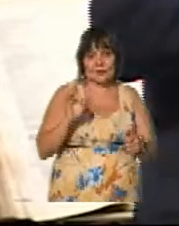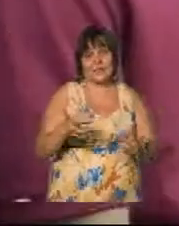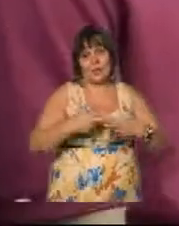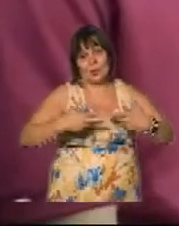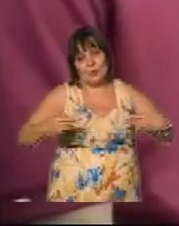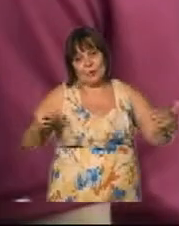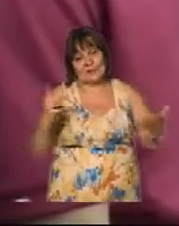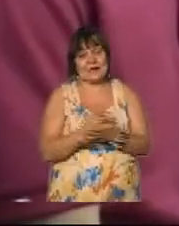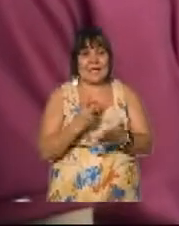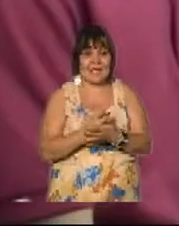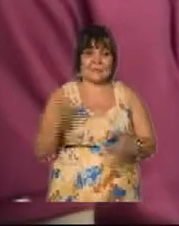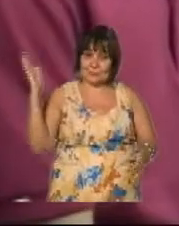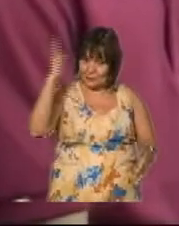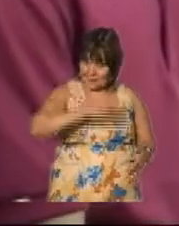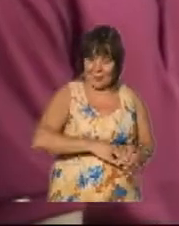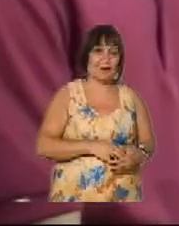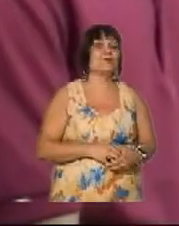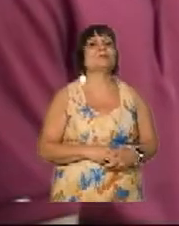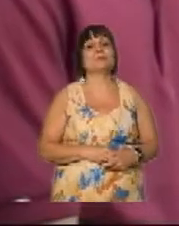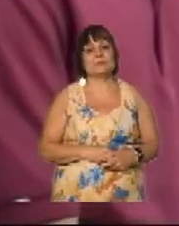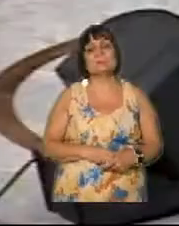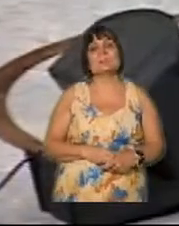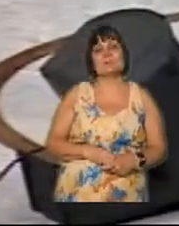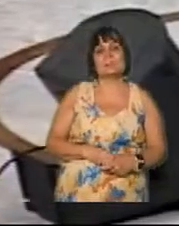acrescentar. Quer que você se dê muito mal.